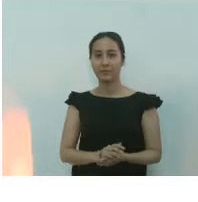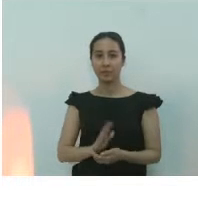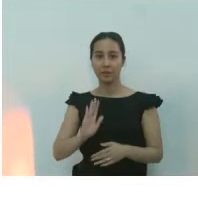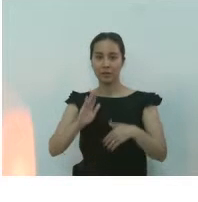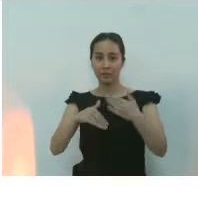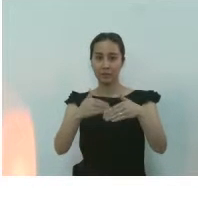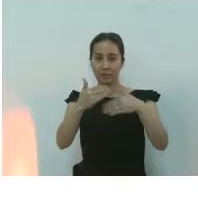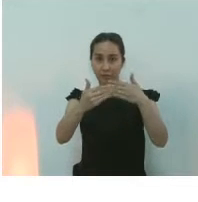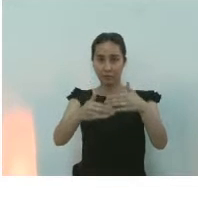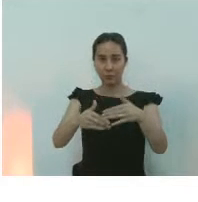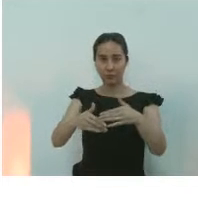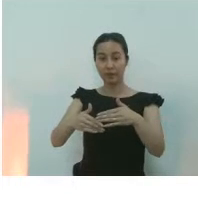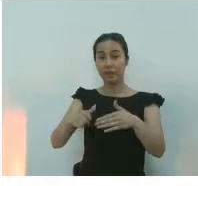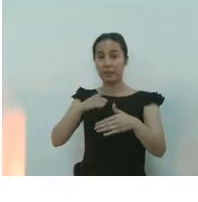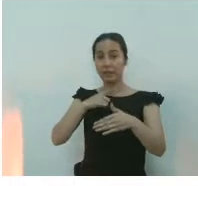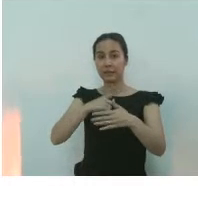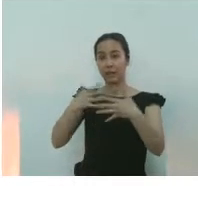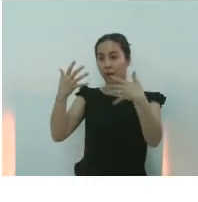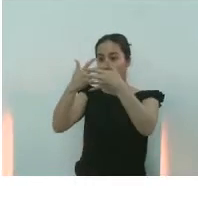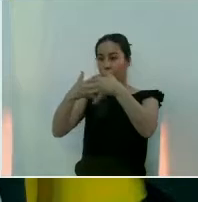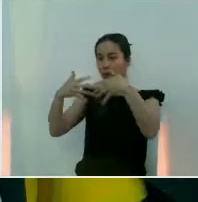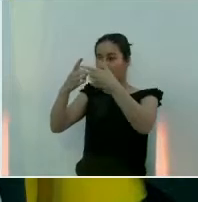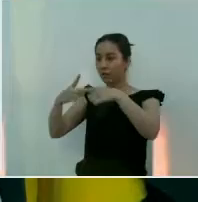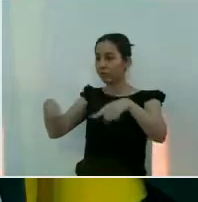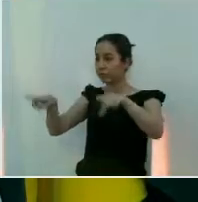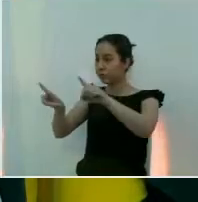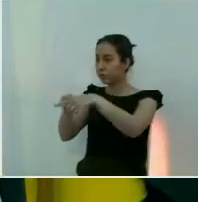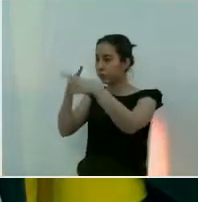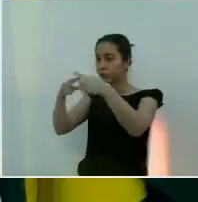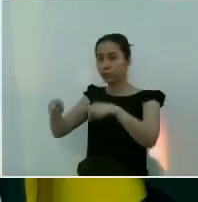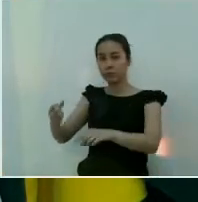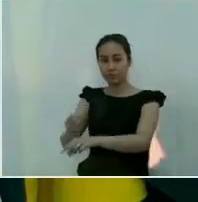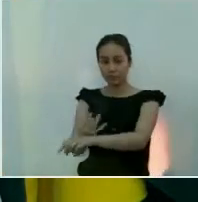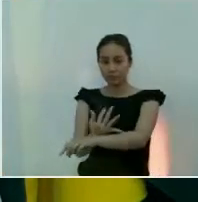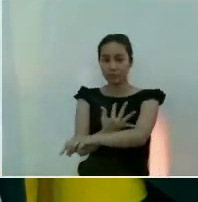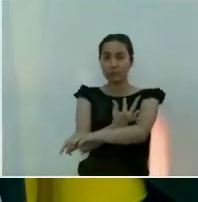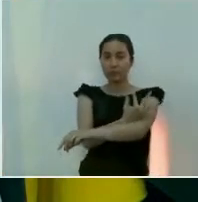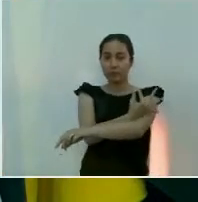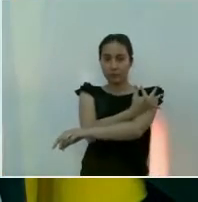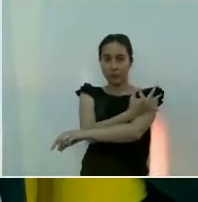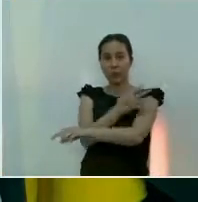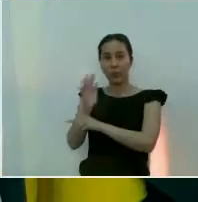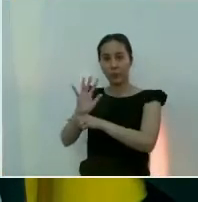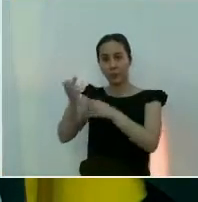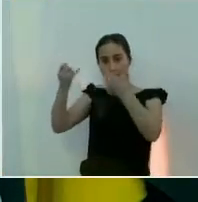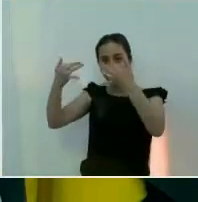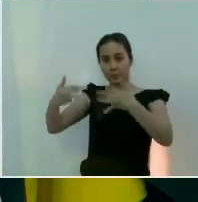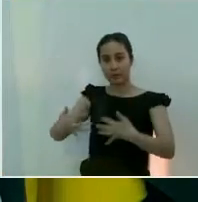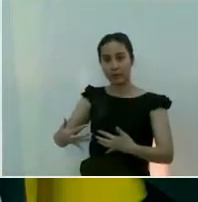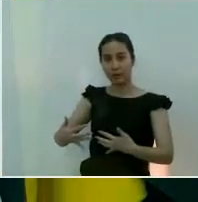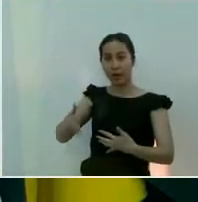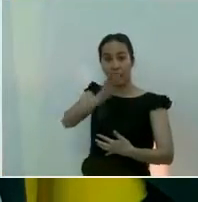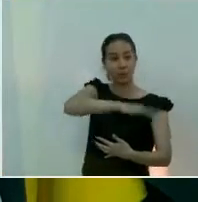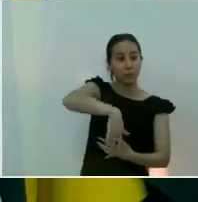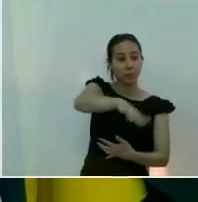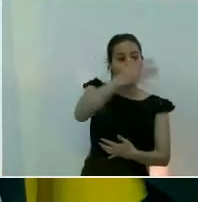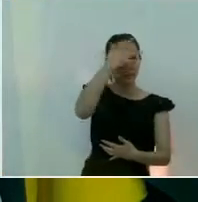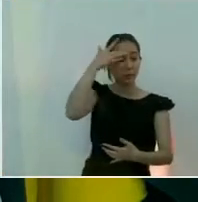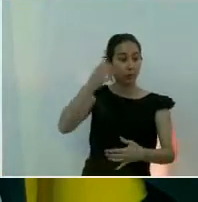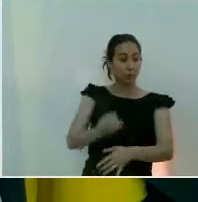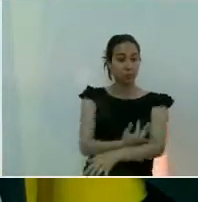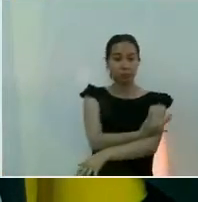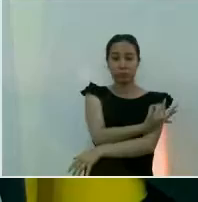aplaude e começa a repensar lenços bandeiras e aí então o representante do